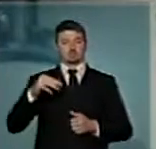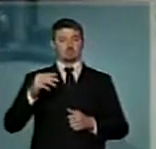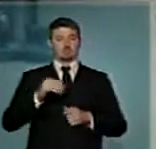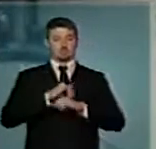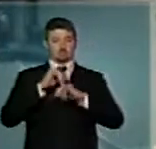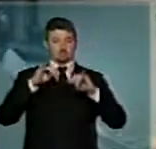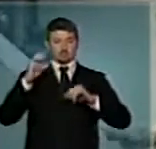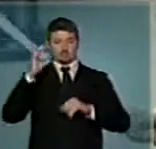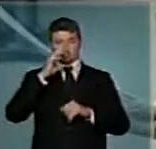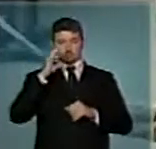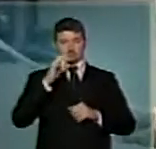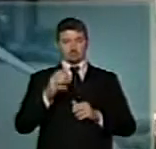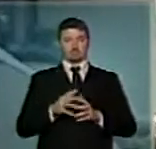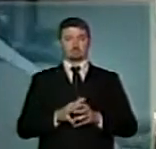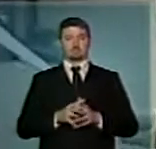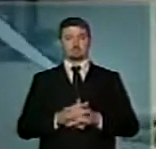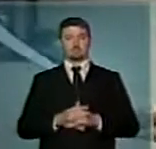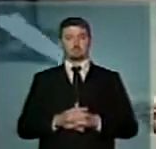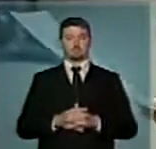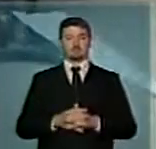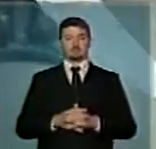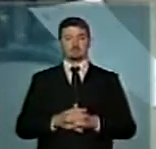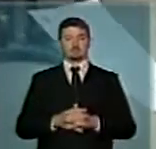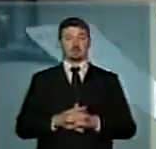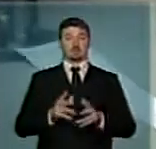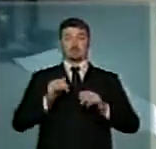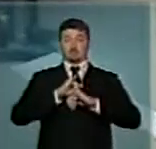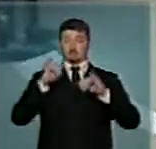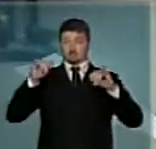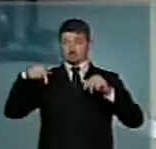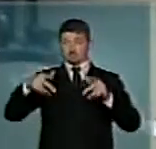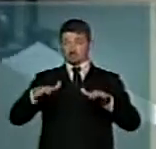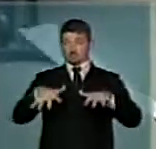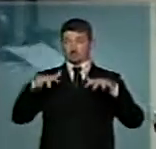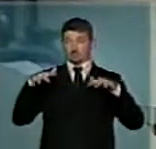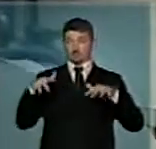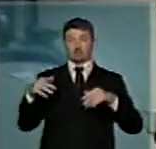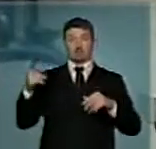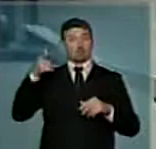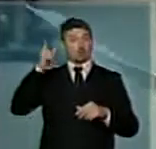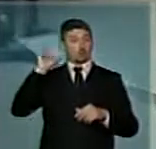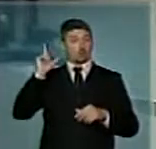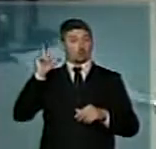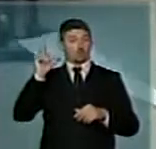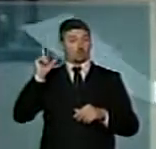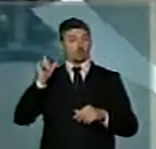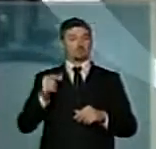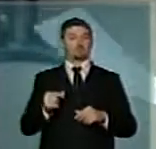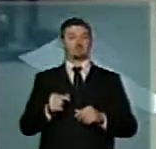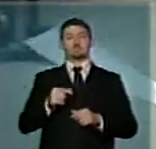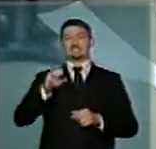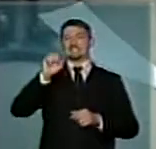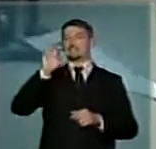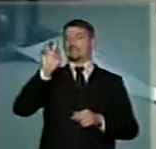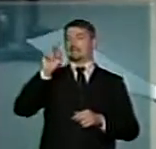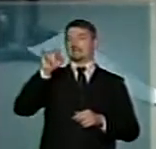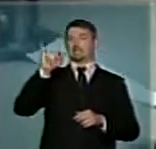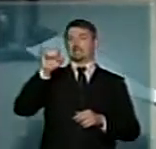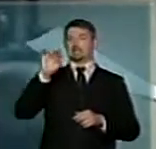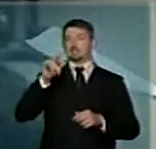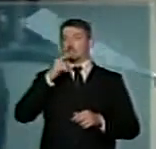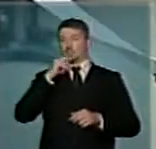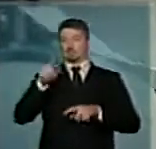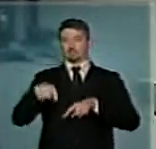que é o plenário da casa. Vossa Excelência, a palavra. Senhor presidente, comunicar ao plenário desta casa que desde ontem o sertanista Meireles, no